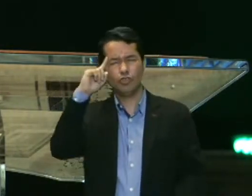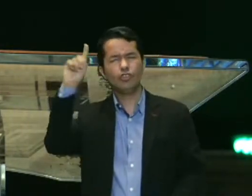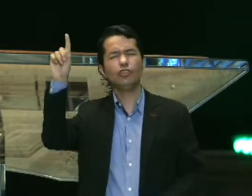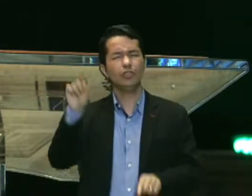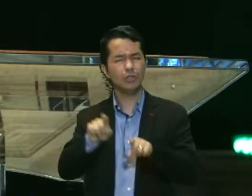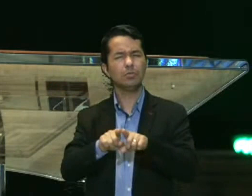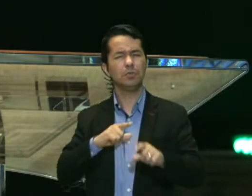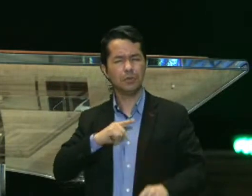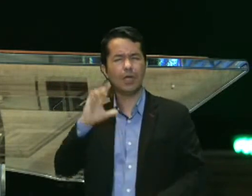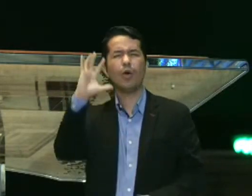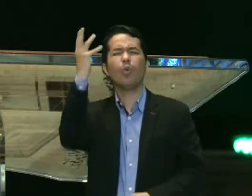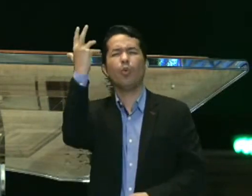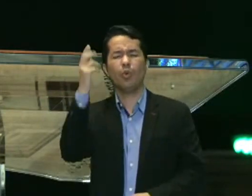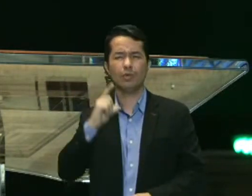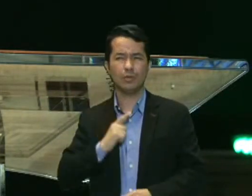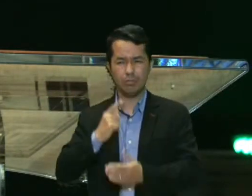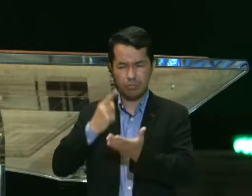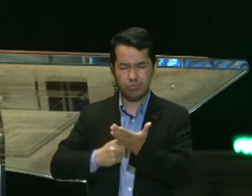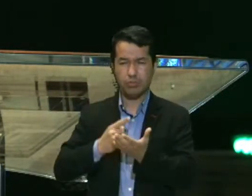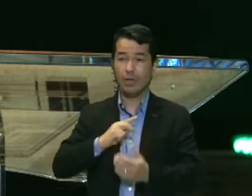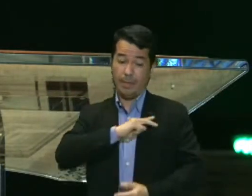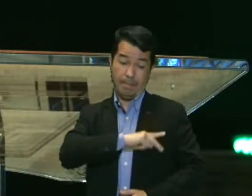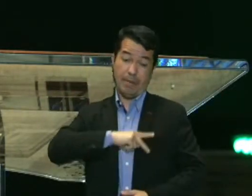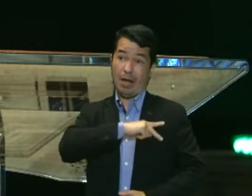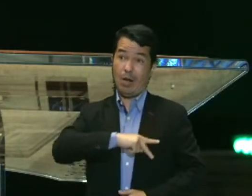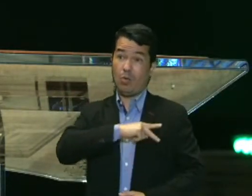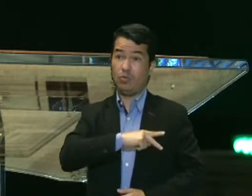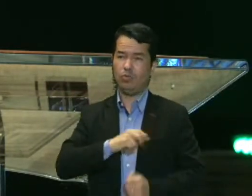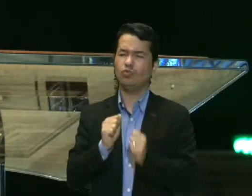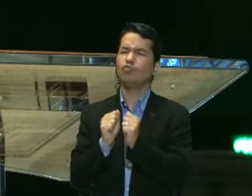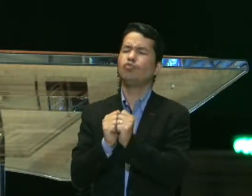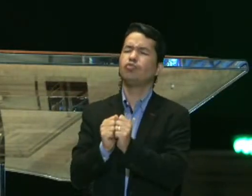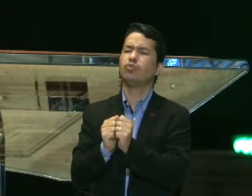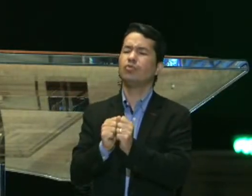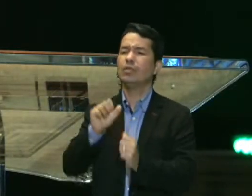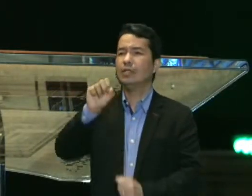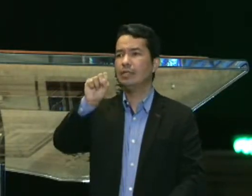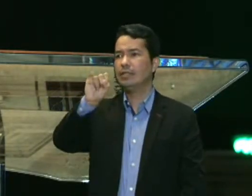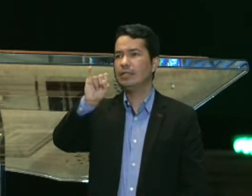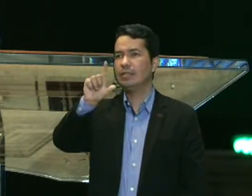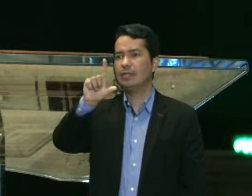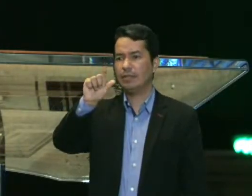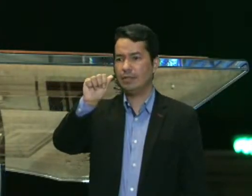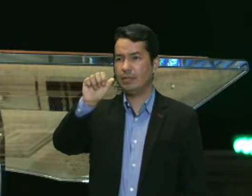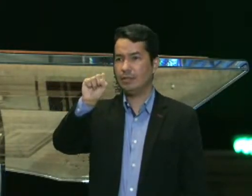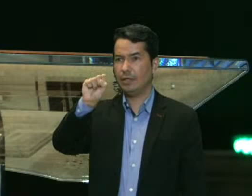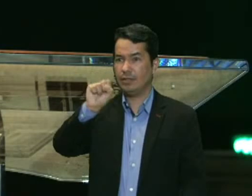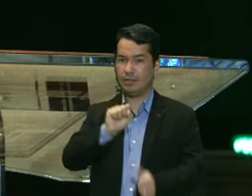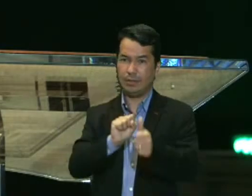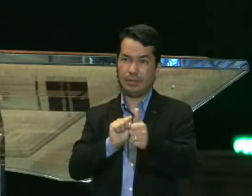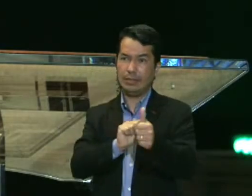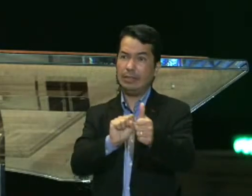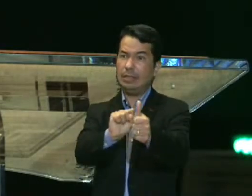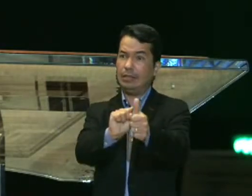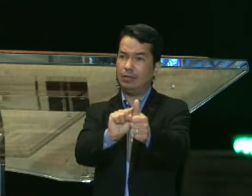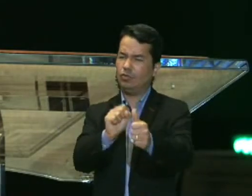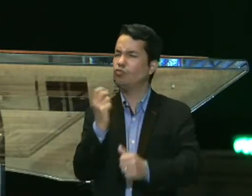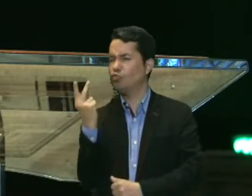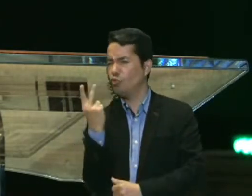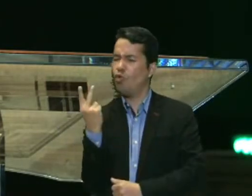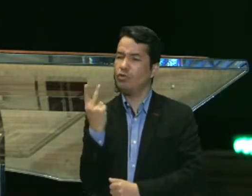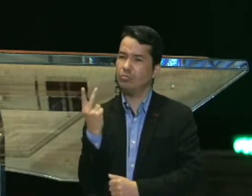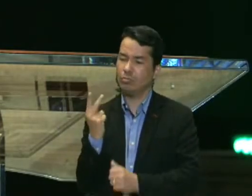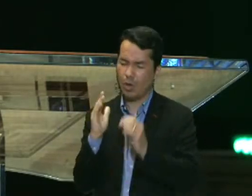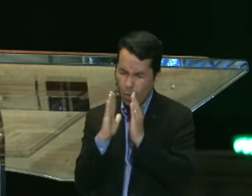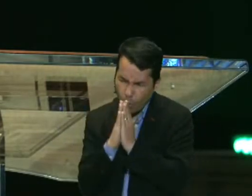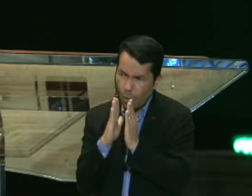Deus nos relata ali que Paulo estava com Silas orando, e de repente eles começaram a